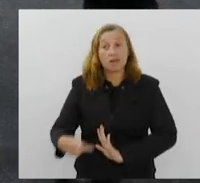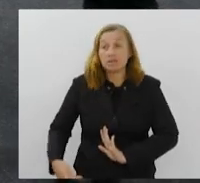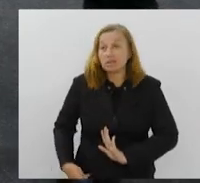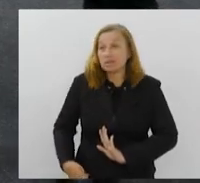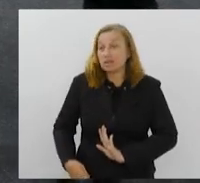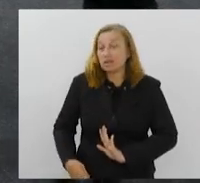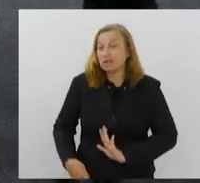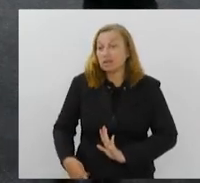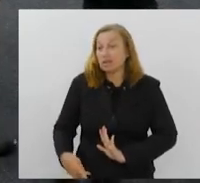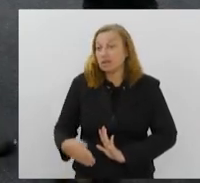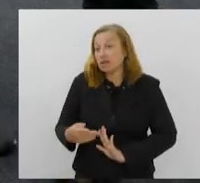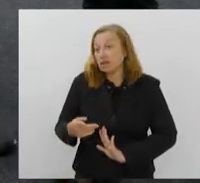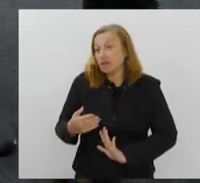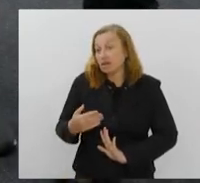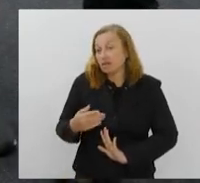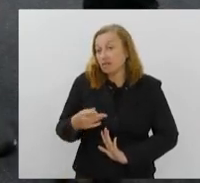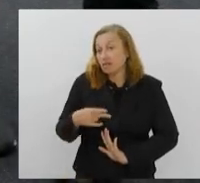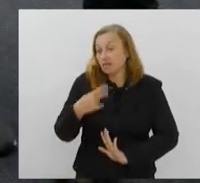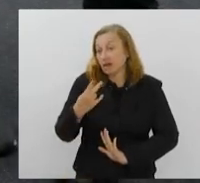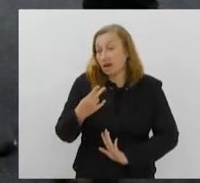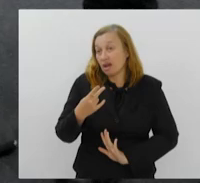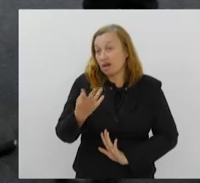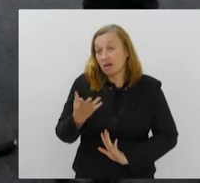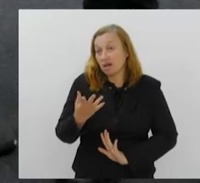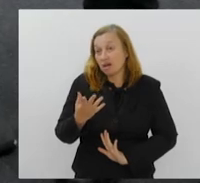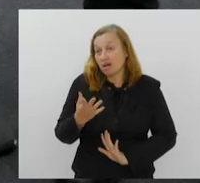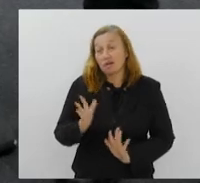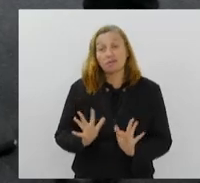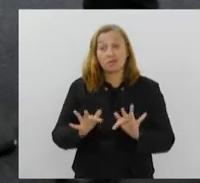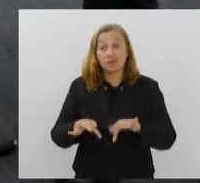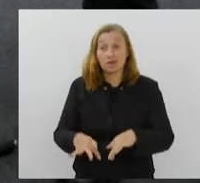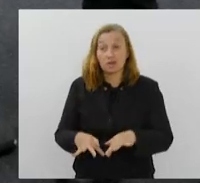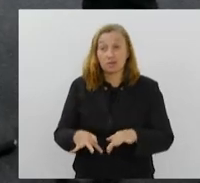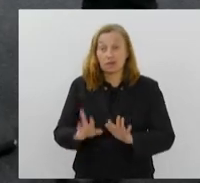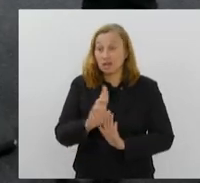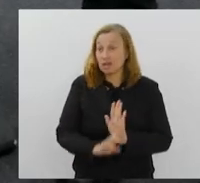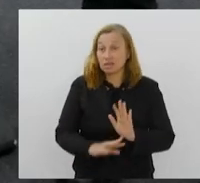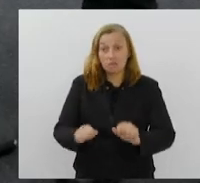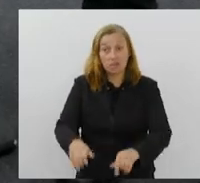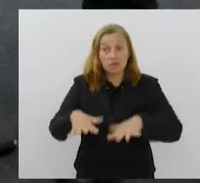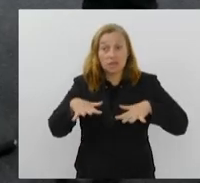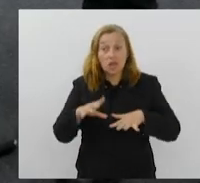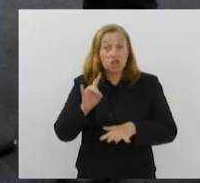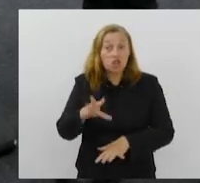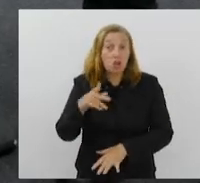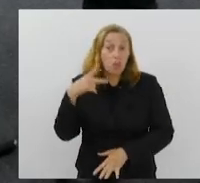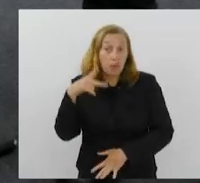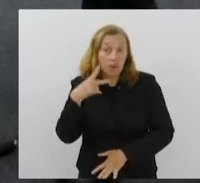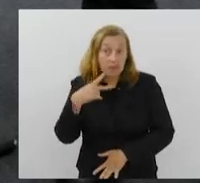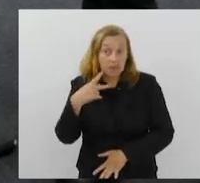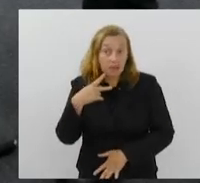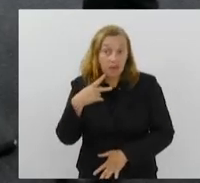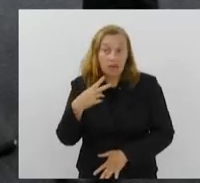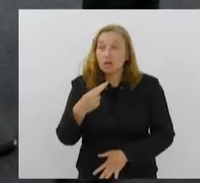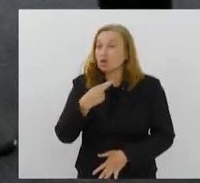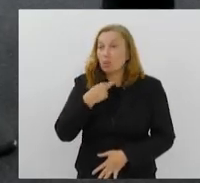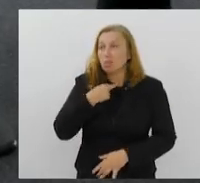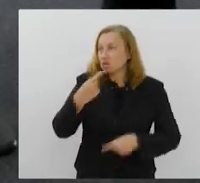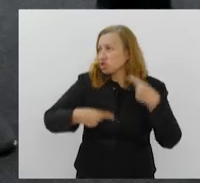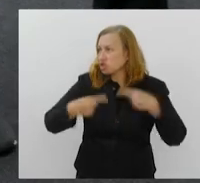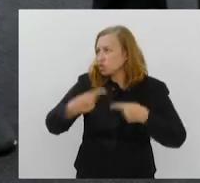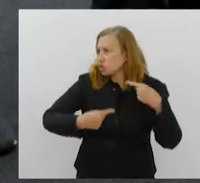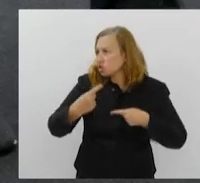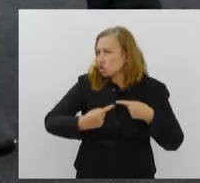que submeter a forma final de redação ao plenário. E aí só cabe ao parlamentar, não pode discutir,